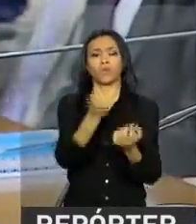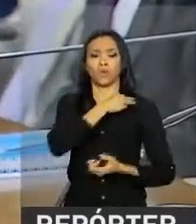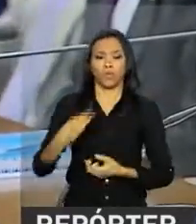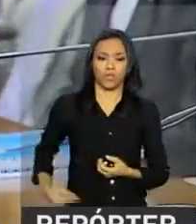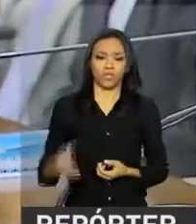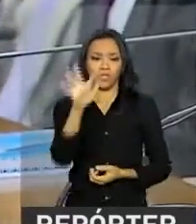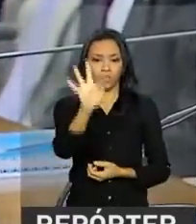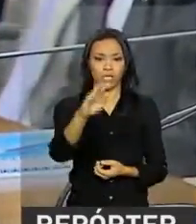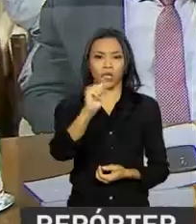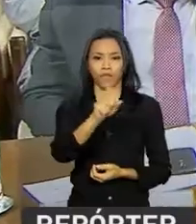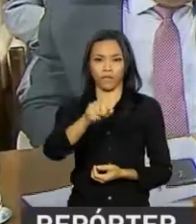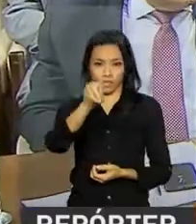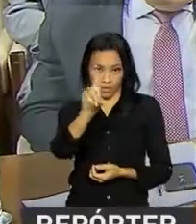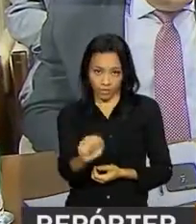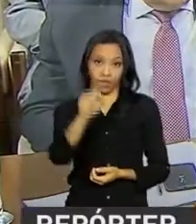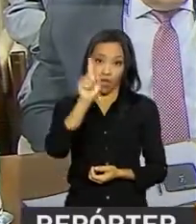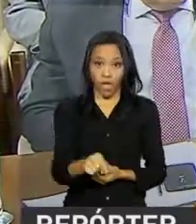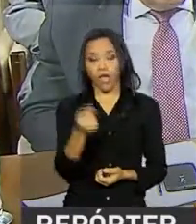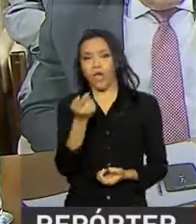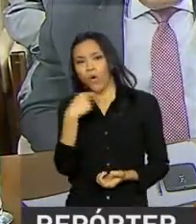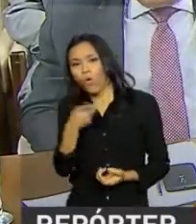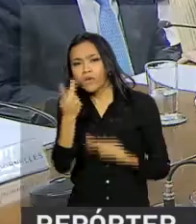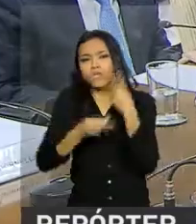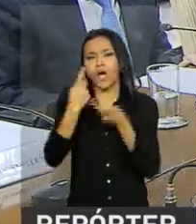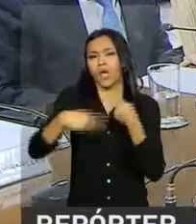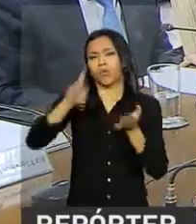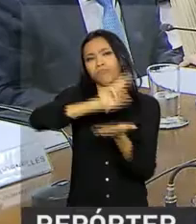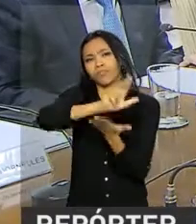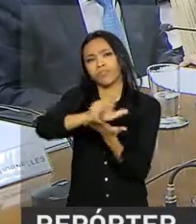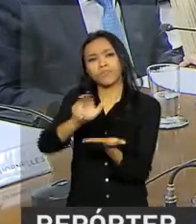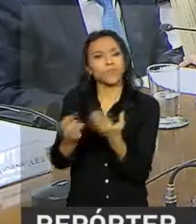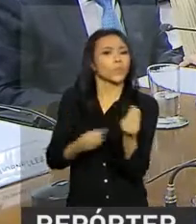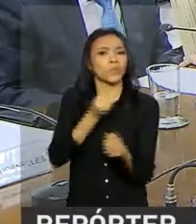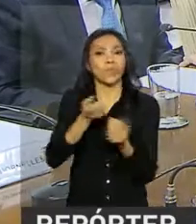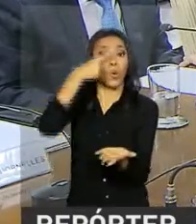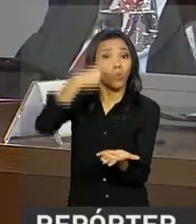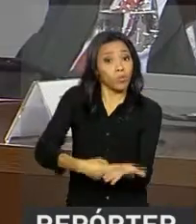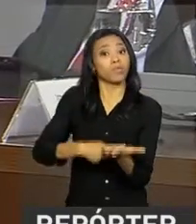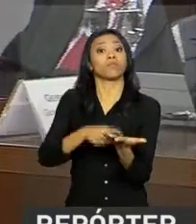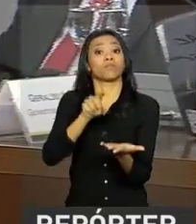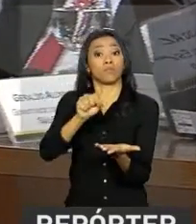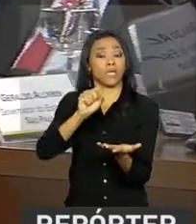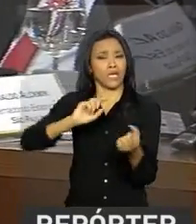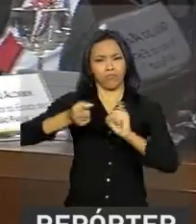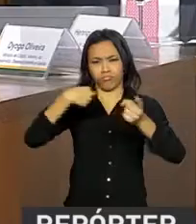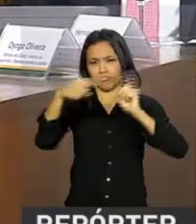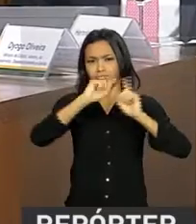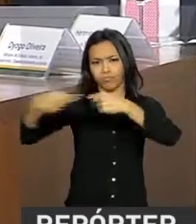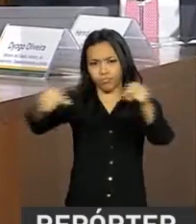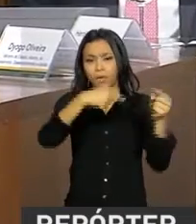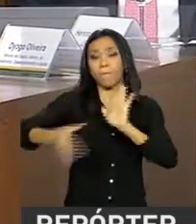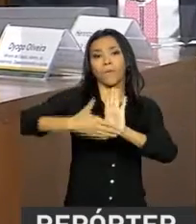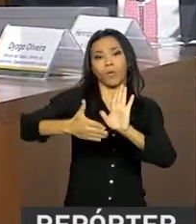henrique meirelles etapas que prepararam a discussão para o principal compromisso do dia o debate de uma proposta com